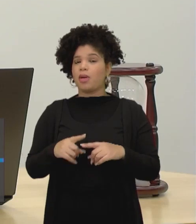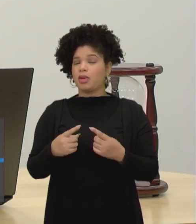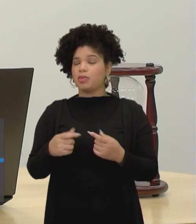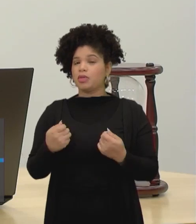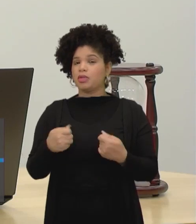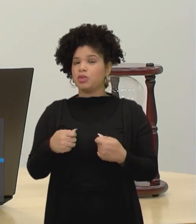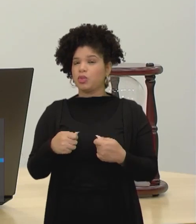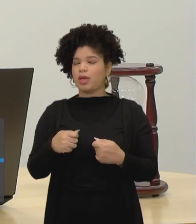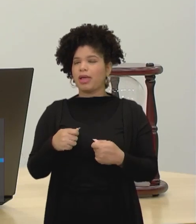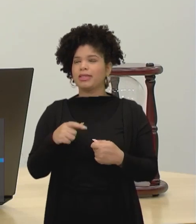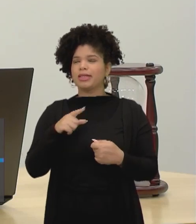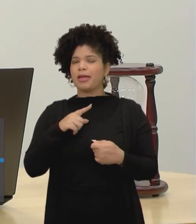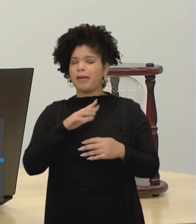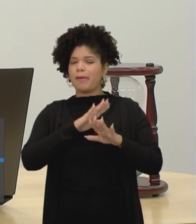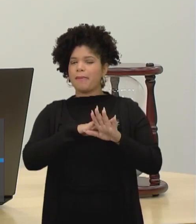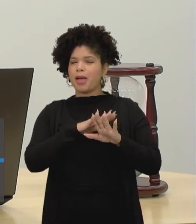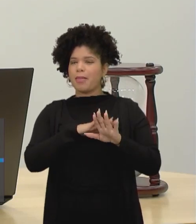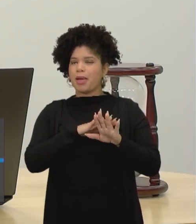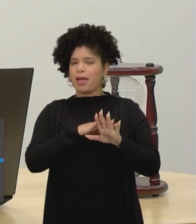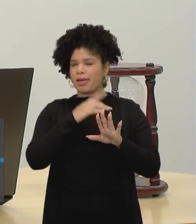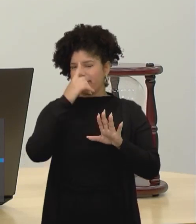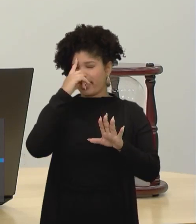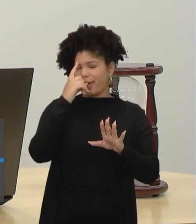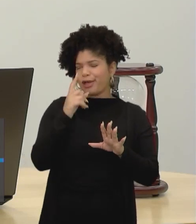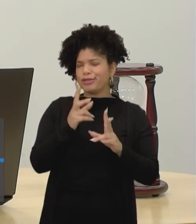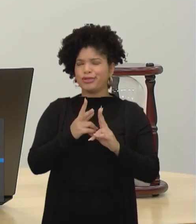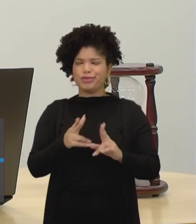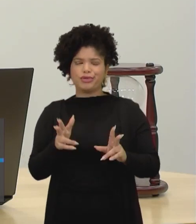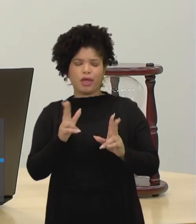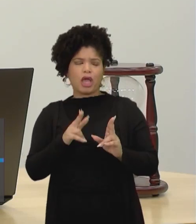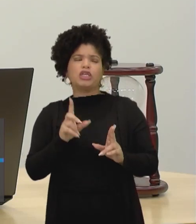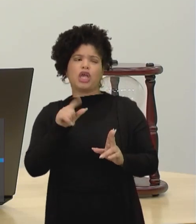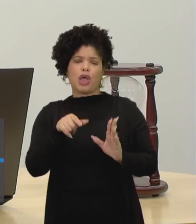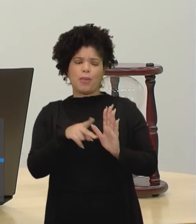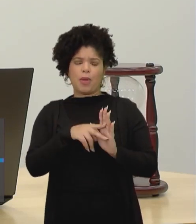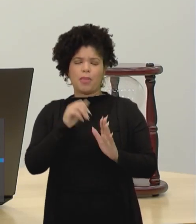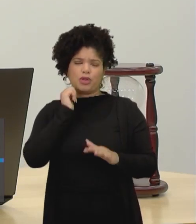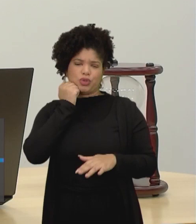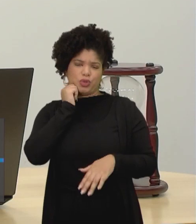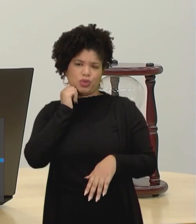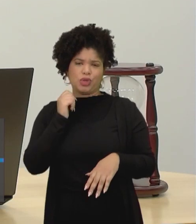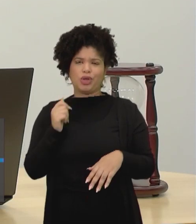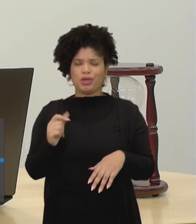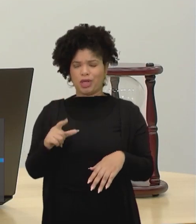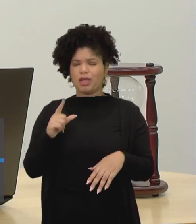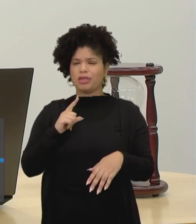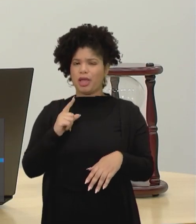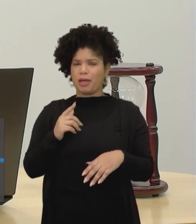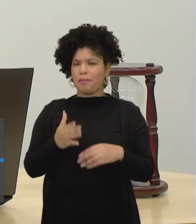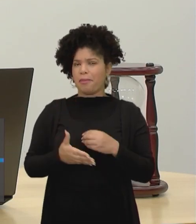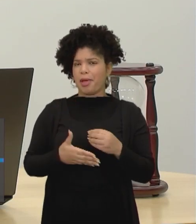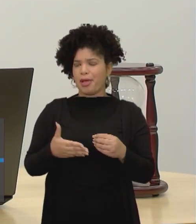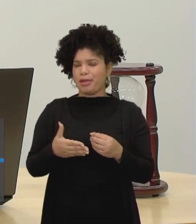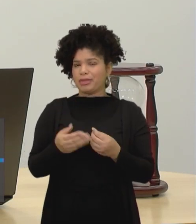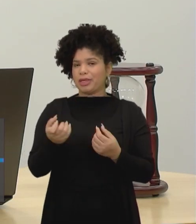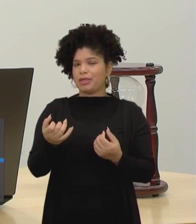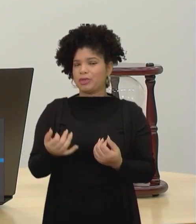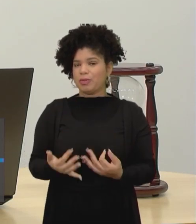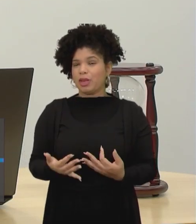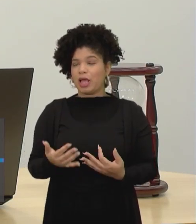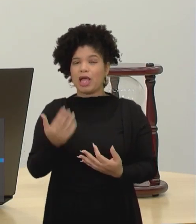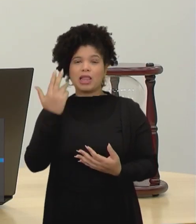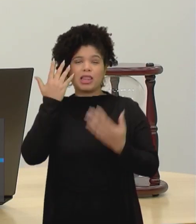bases ideológicas pseudocientíficas, né, que dizia que alguns povos eram superiores a outros. E